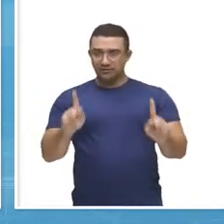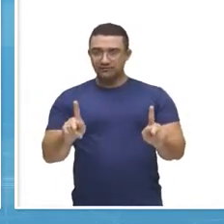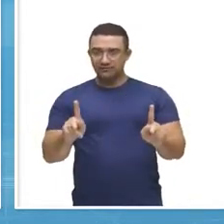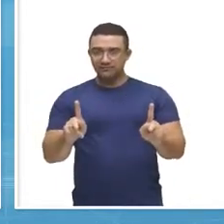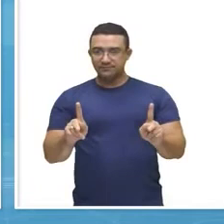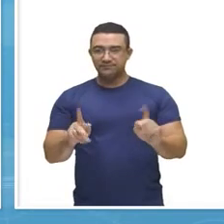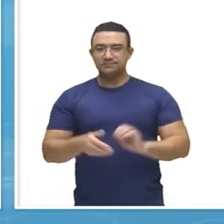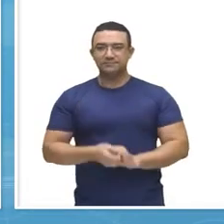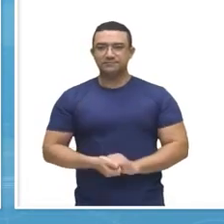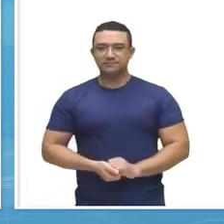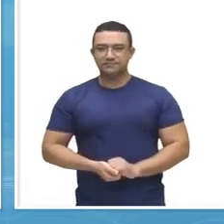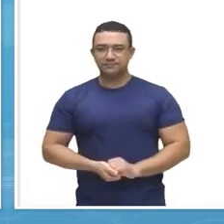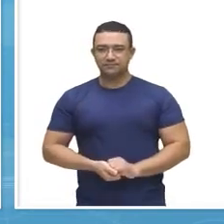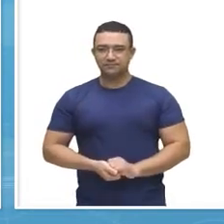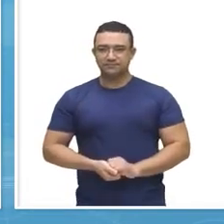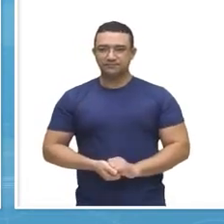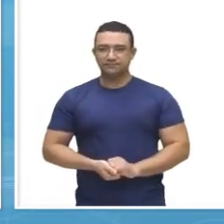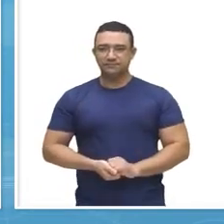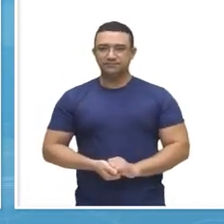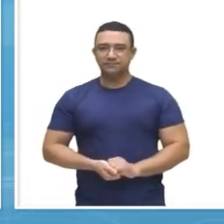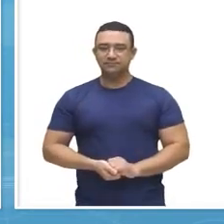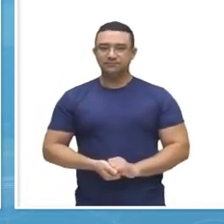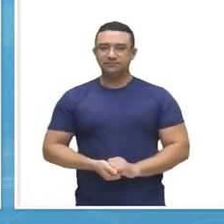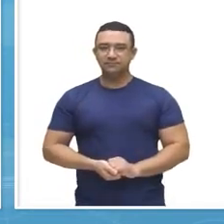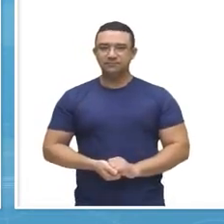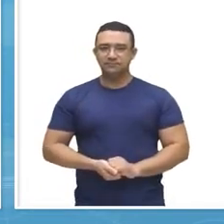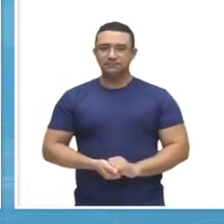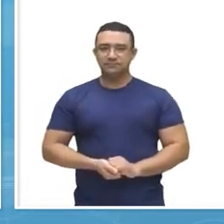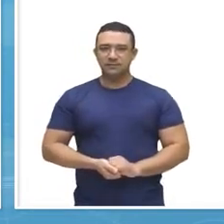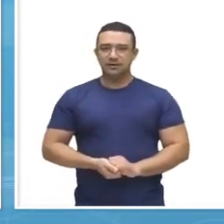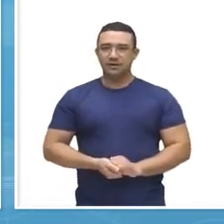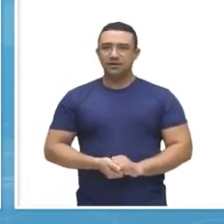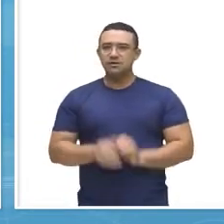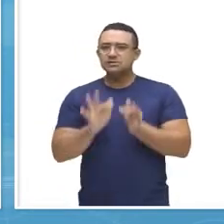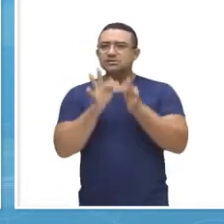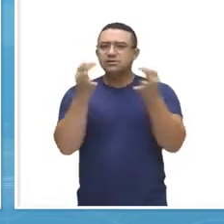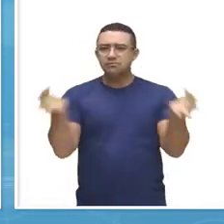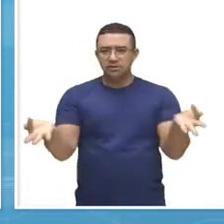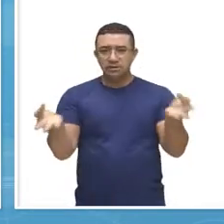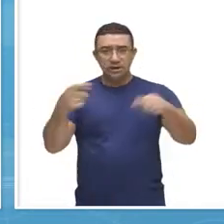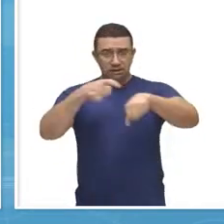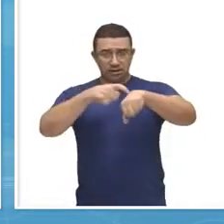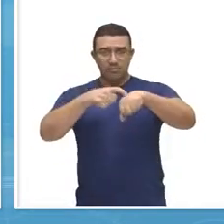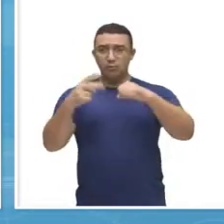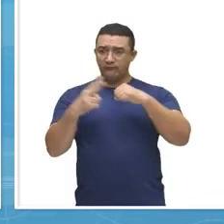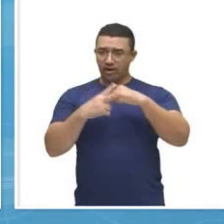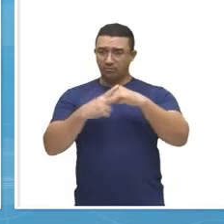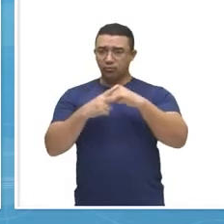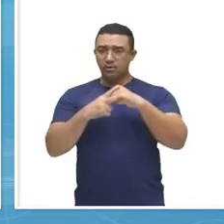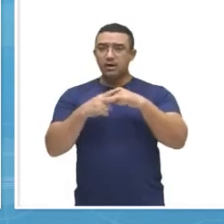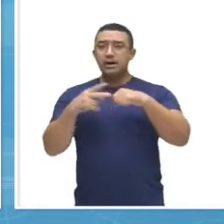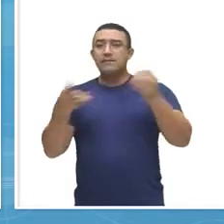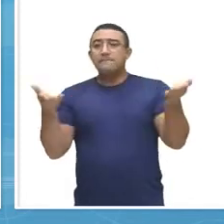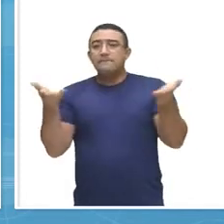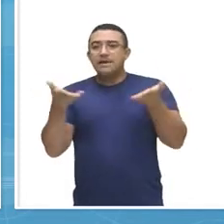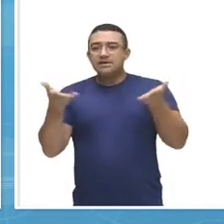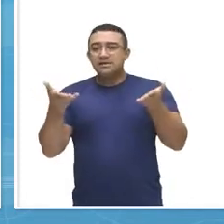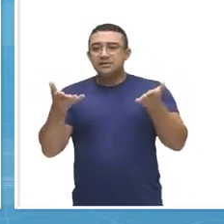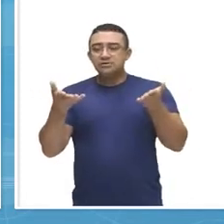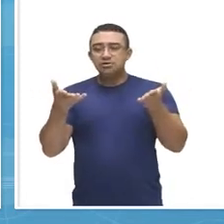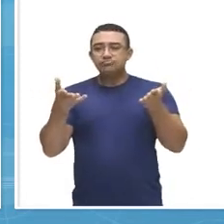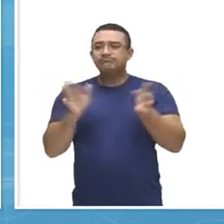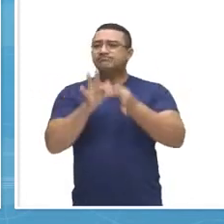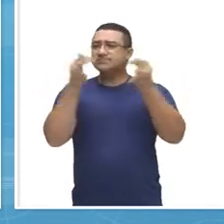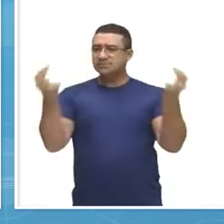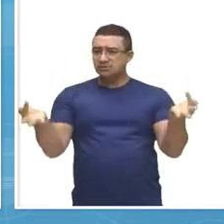então para a nossa aula. Então, nossa aula vai falar do Simple Present, né, que é um tempo verbal, e na sua forma negativa,